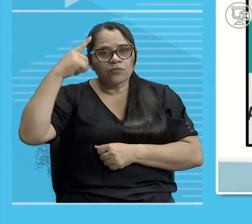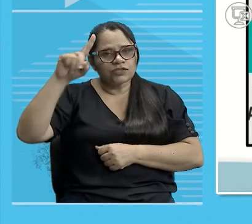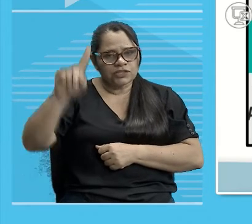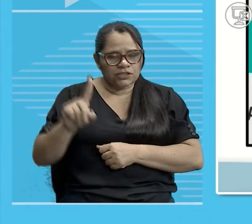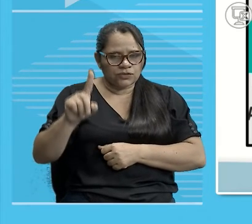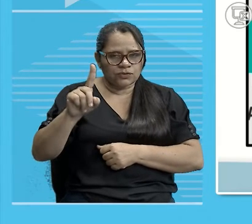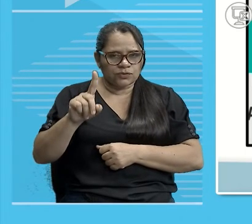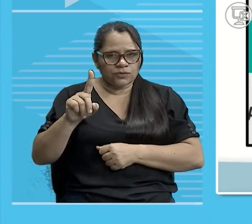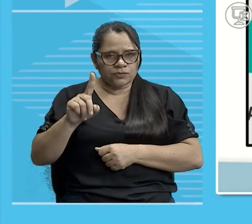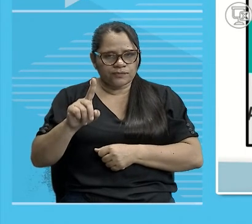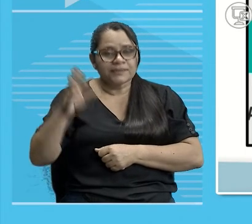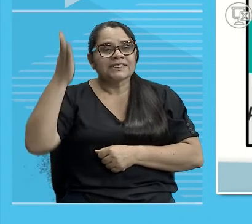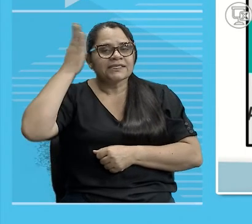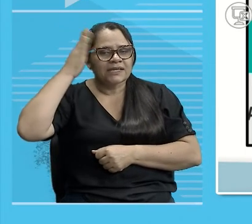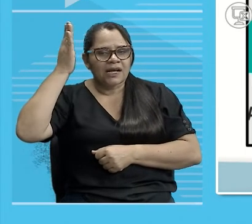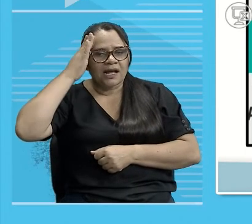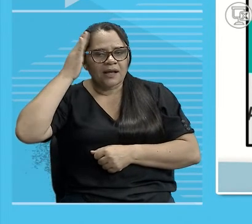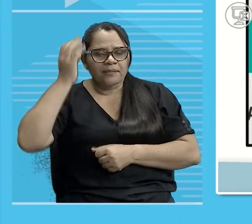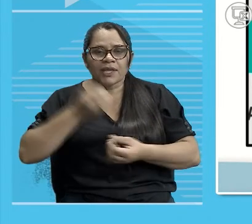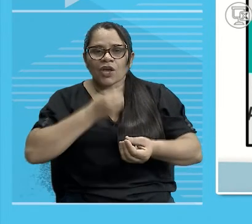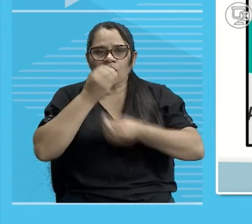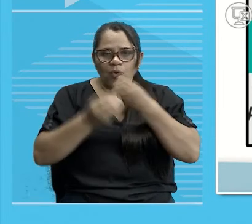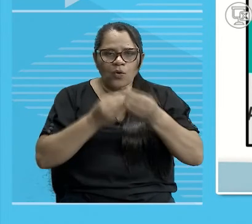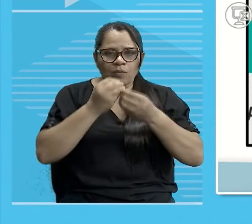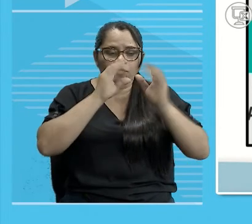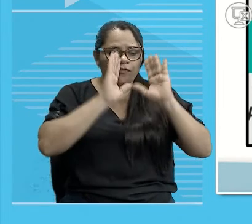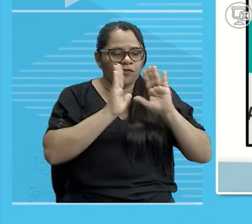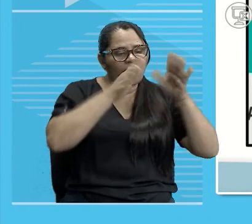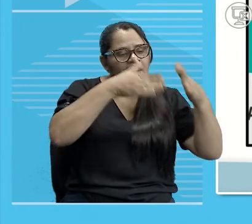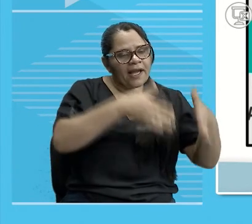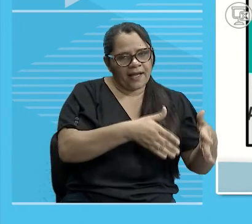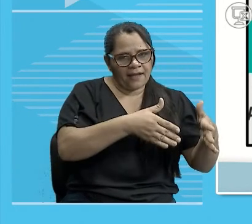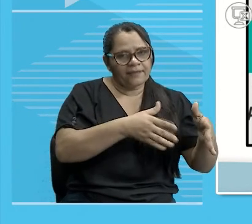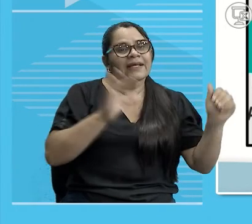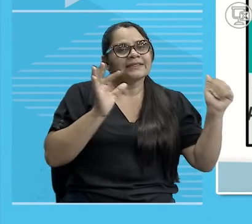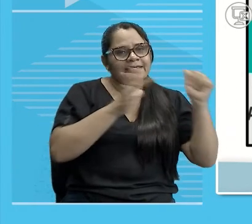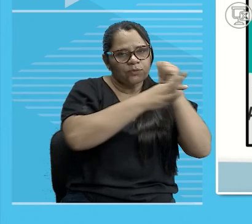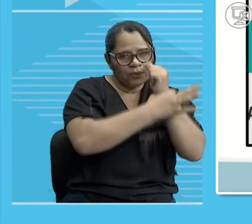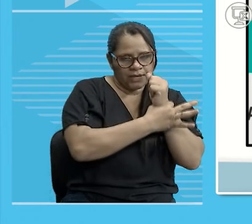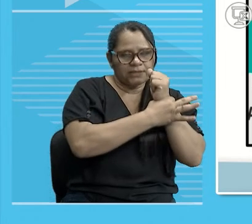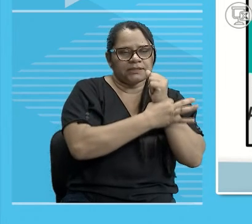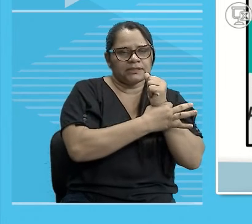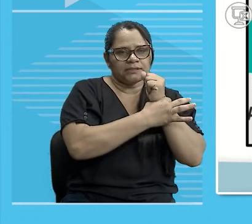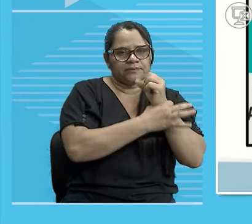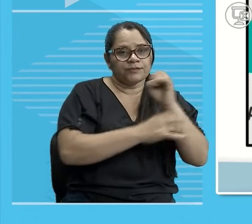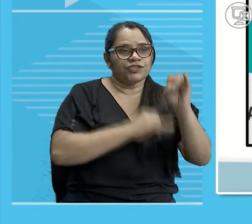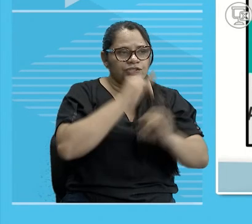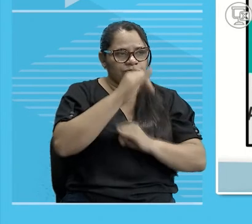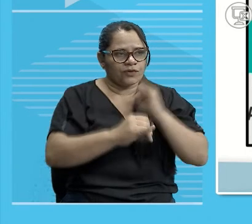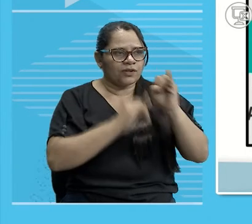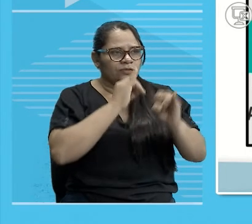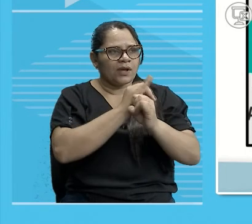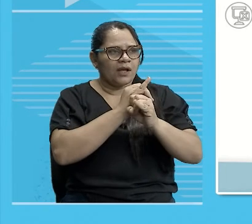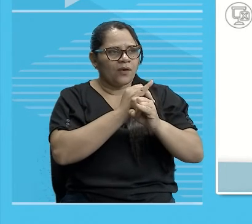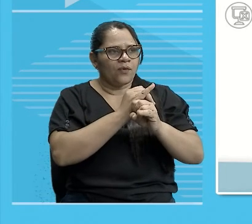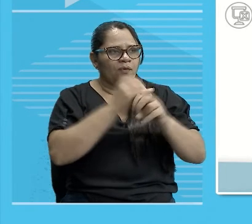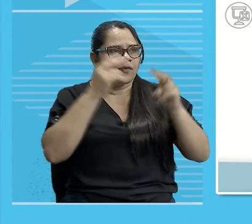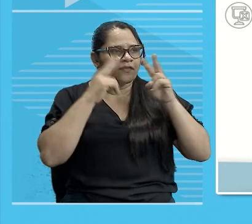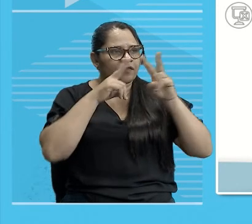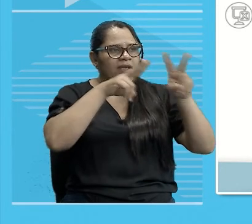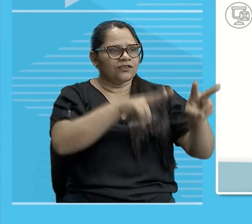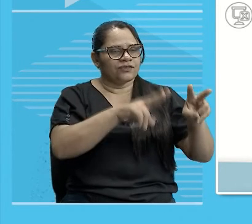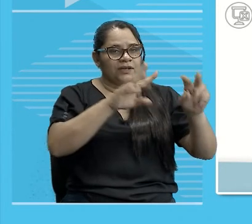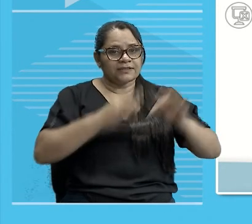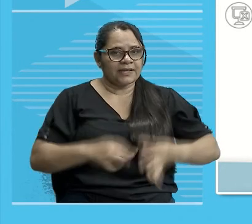ele sabe onde ele deve investir em mais segurança virtual profissão do Futuro tecnologia